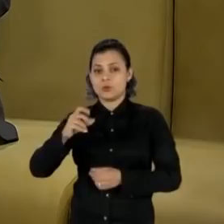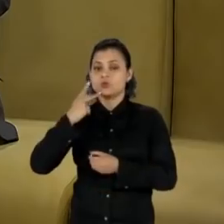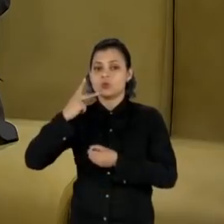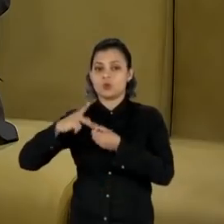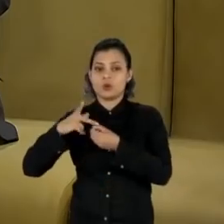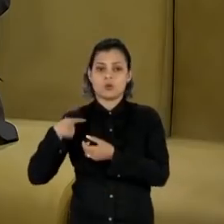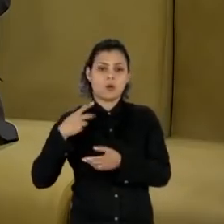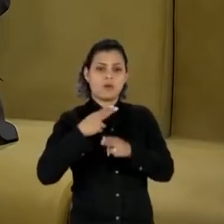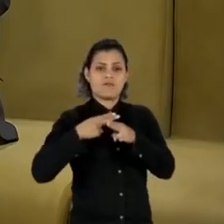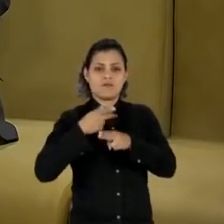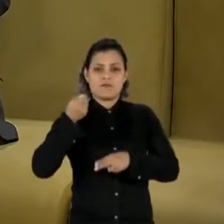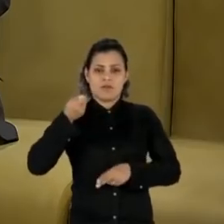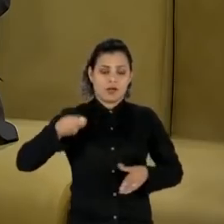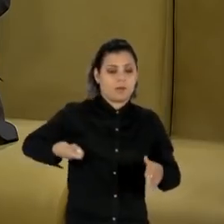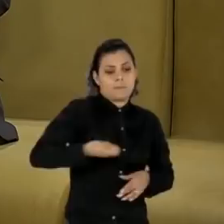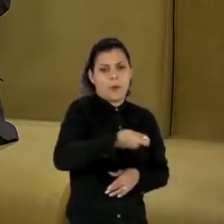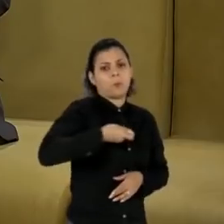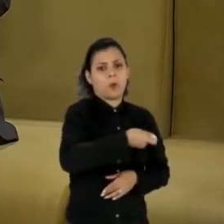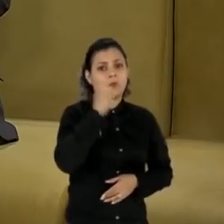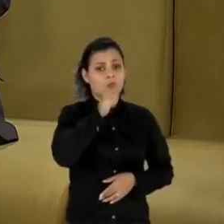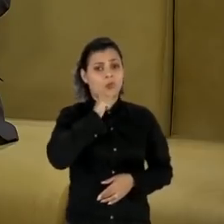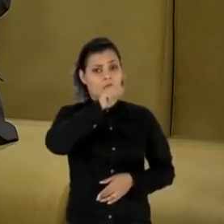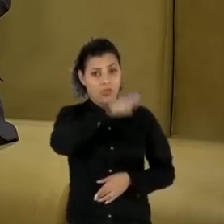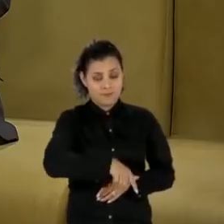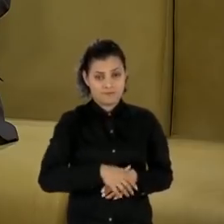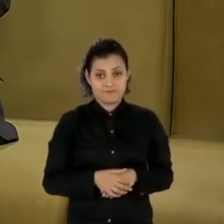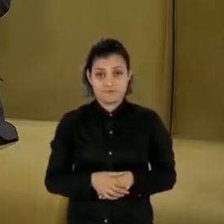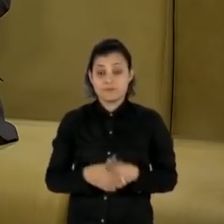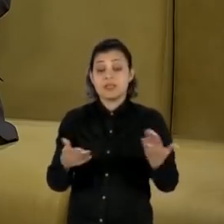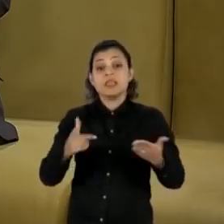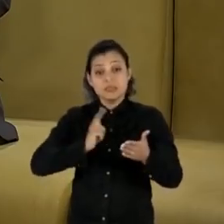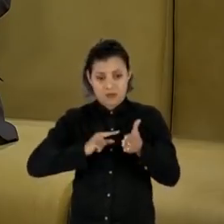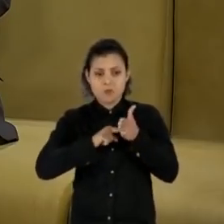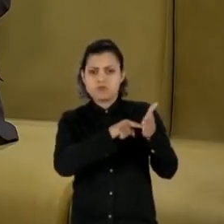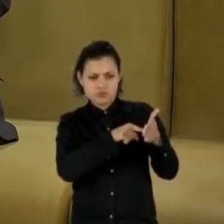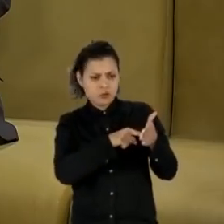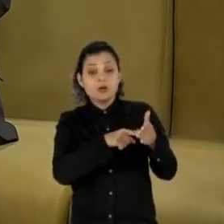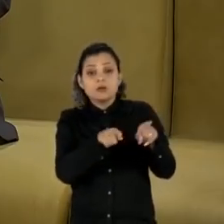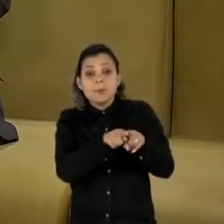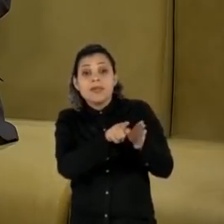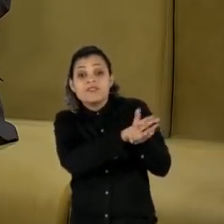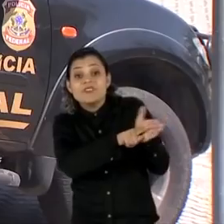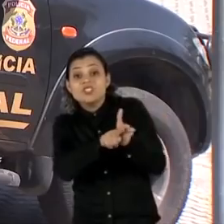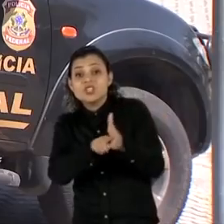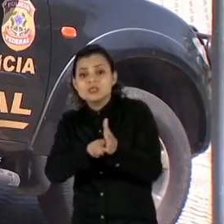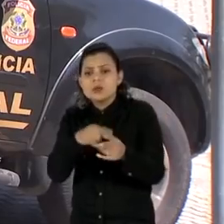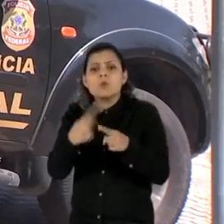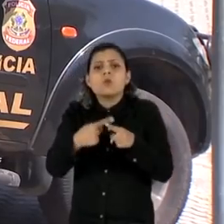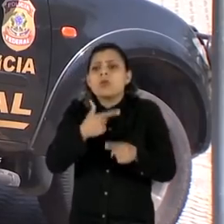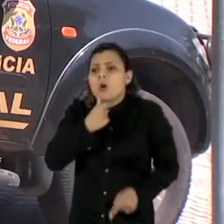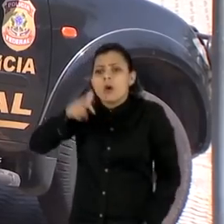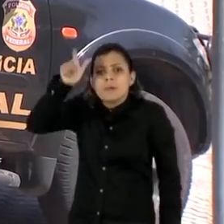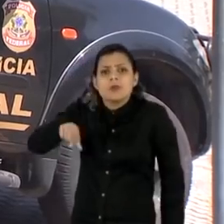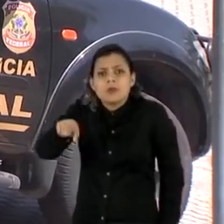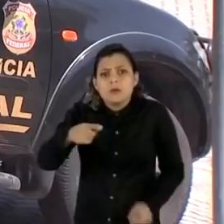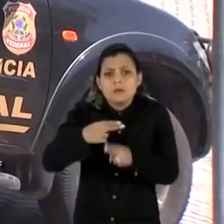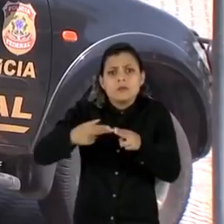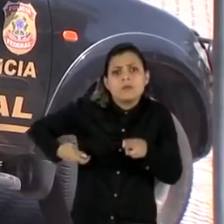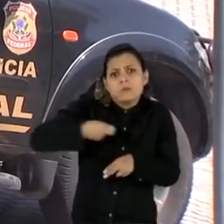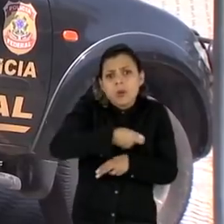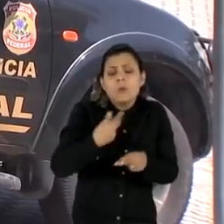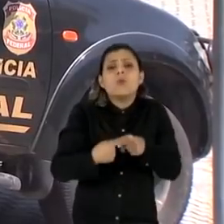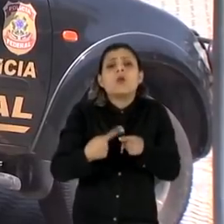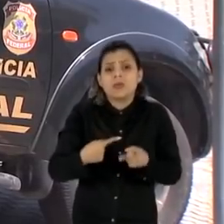assunção advocacia geral da união abriu uma sindicância para investigar a conduta do procurador-geral o o procurador